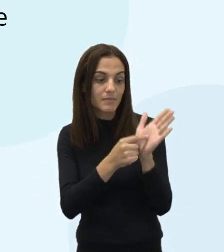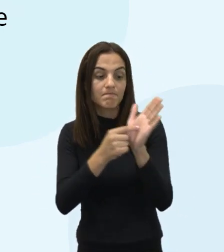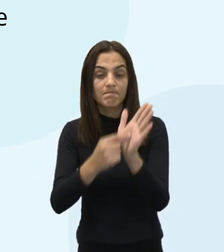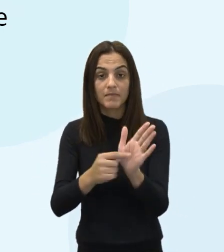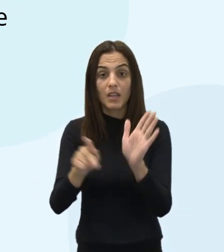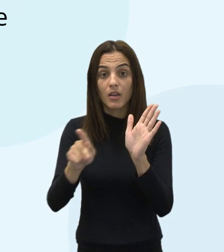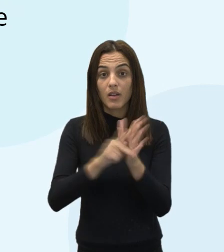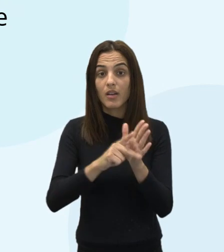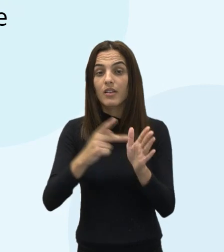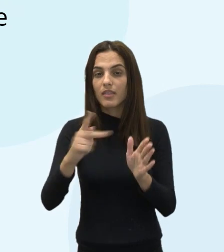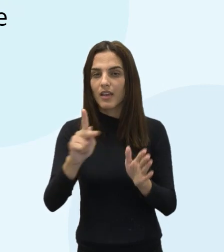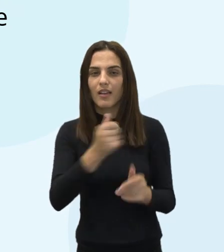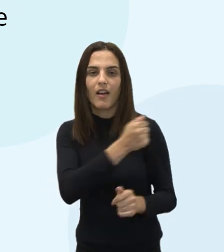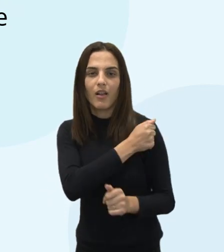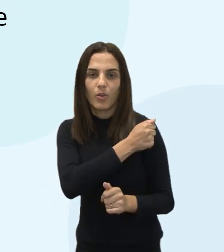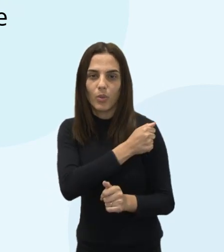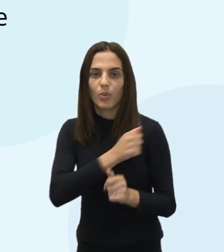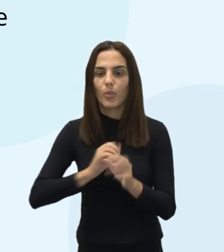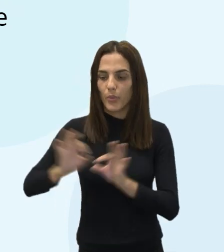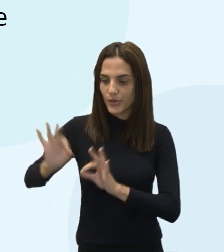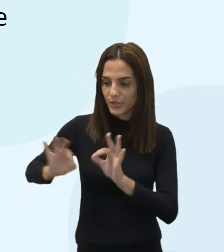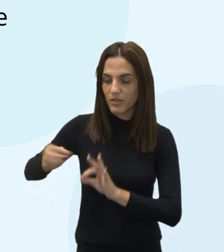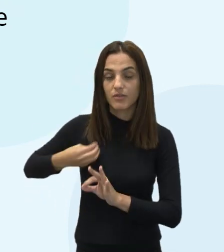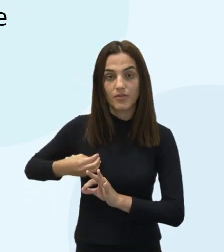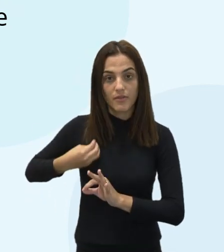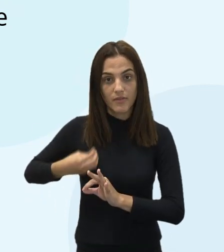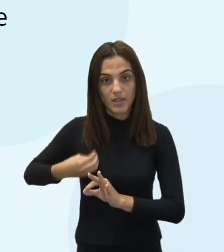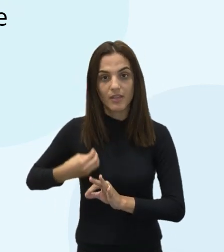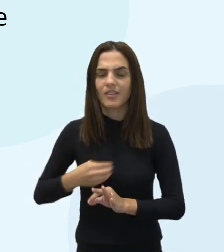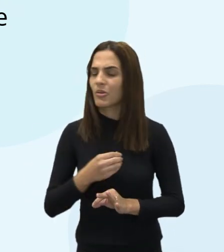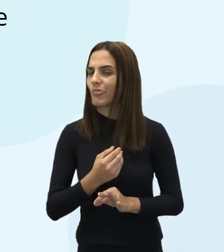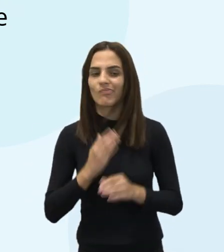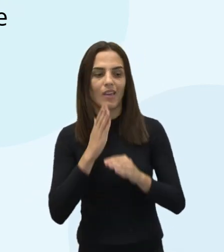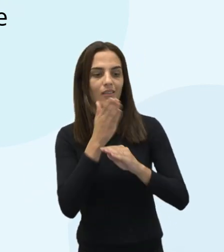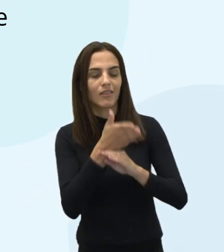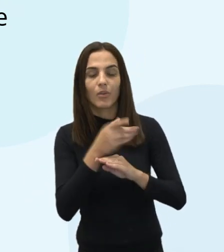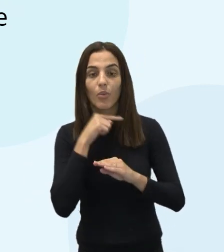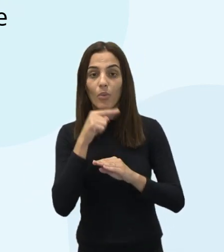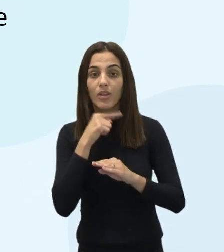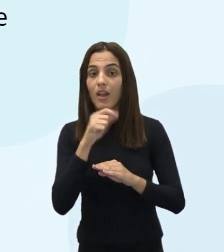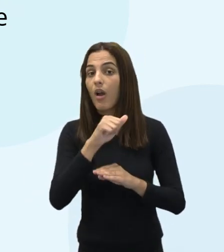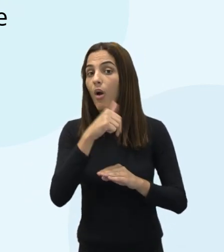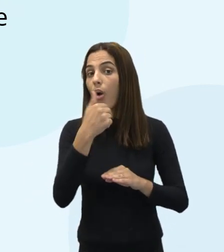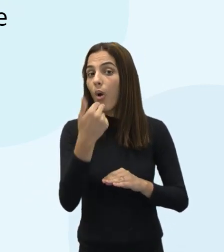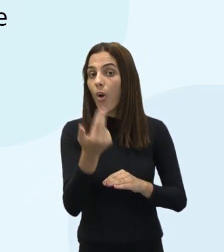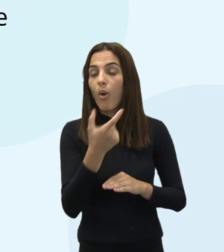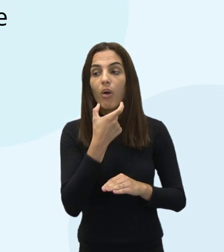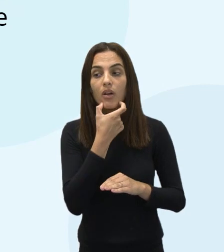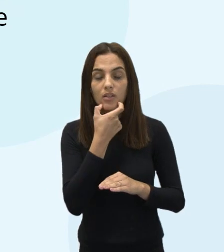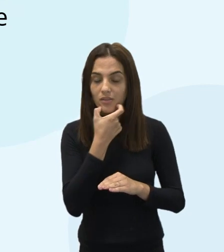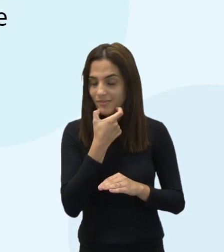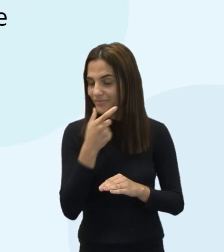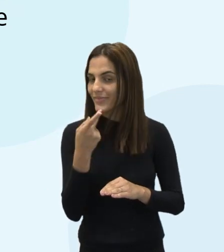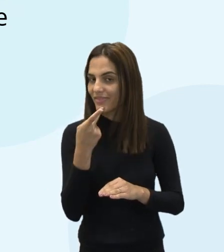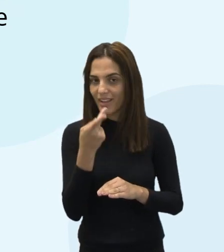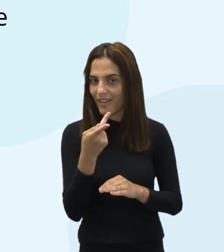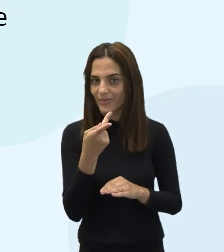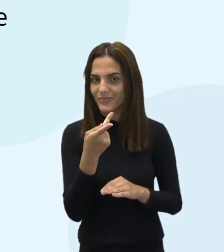seu projeto de vida não têm acesso se não dominar em algum grau a língua inglesa. E aí eu falo por